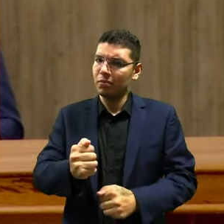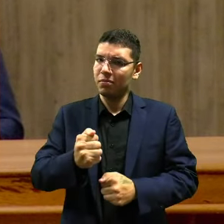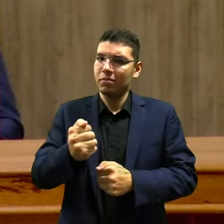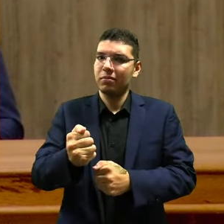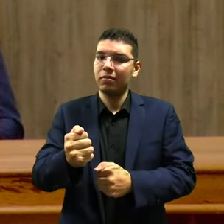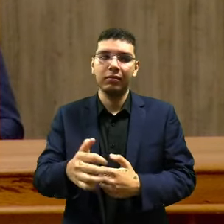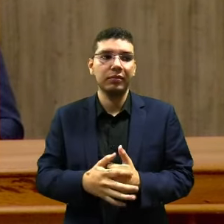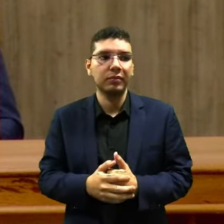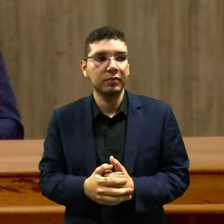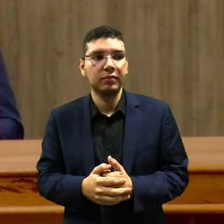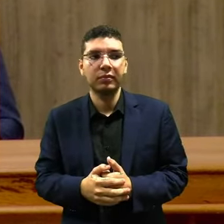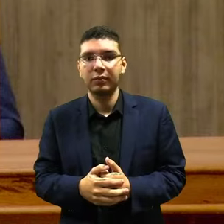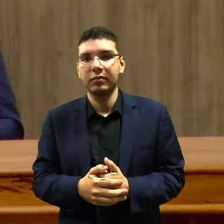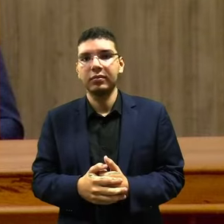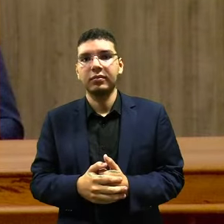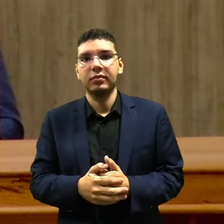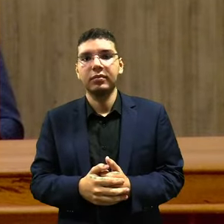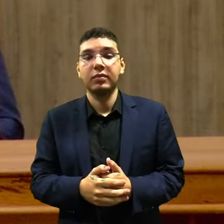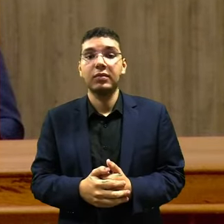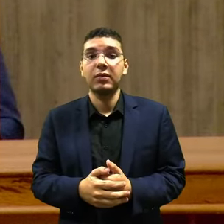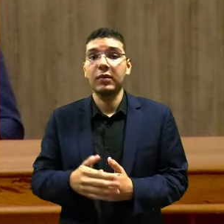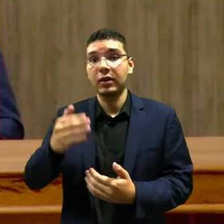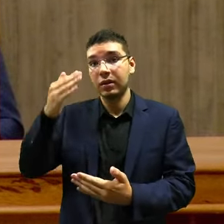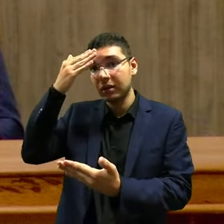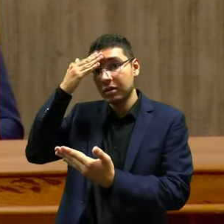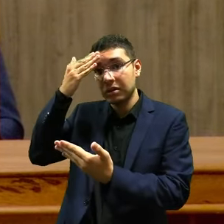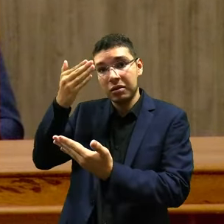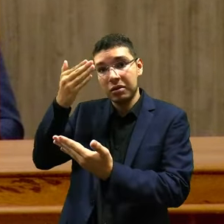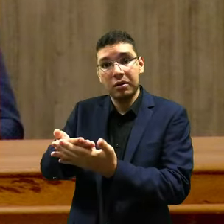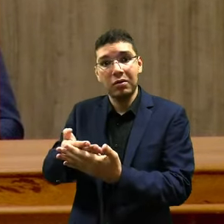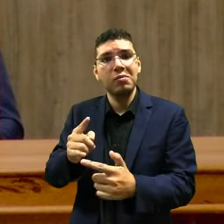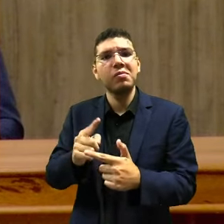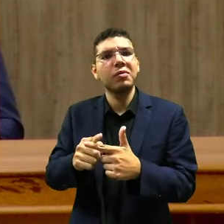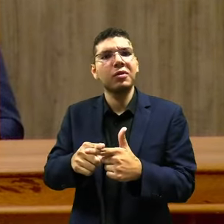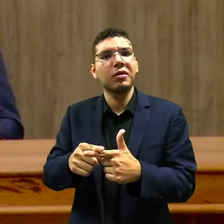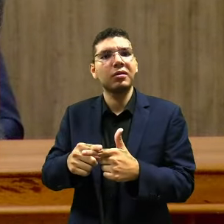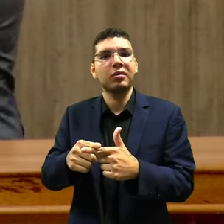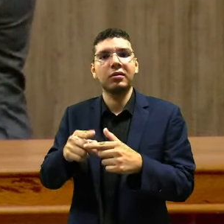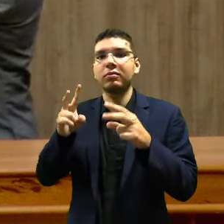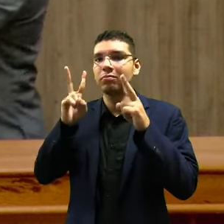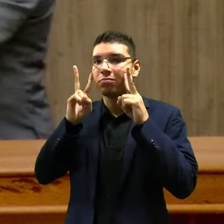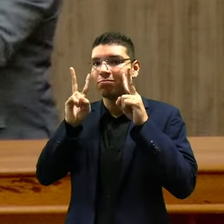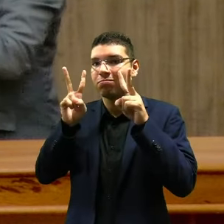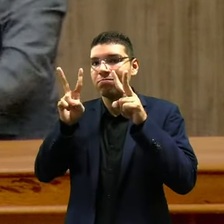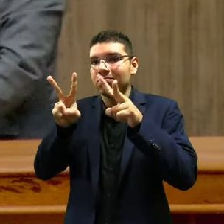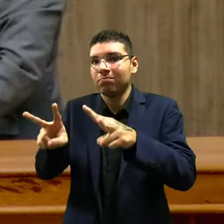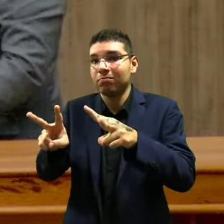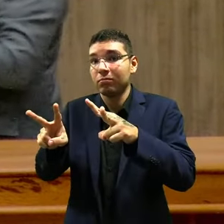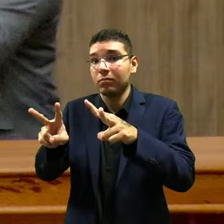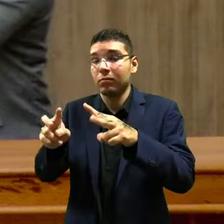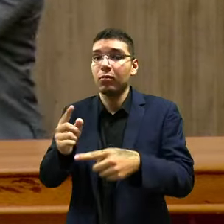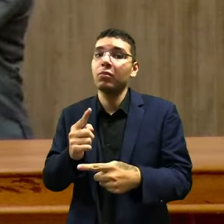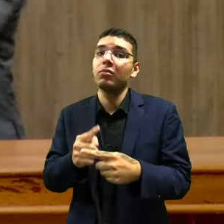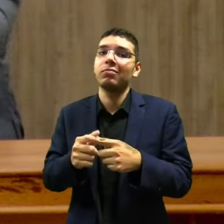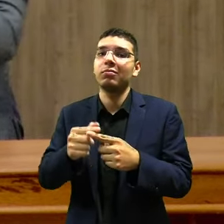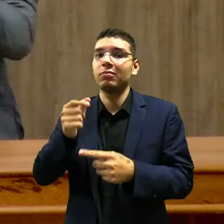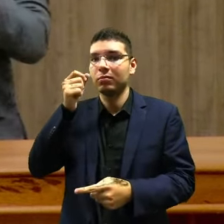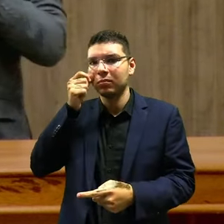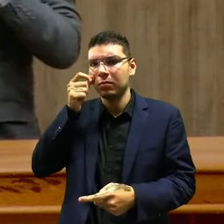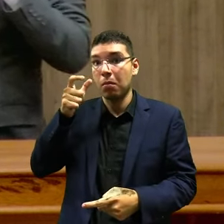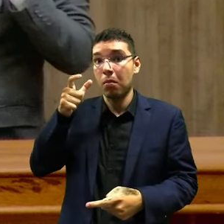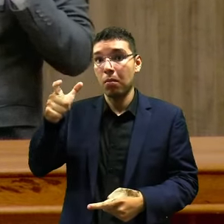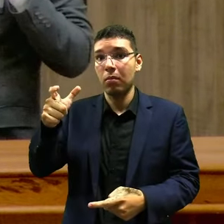poder ele Creu porque ele viu ele Creu porque ele ficou atônito mas ele era um